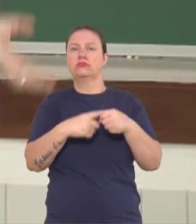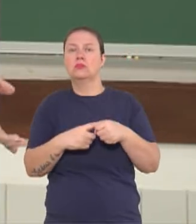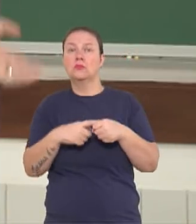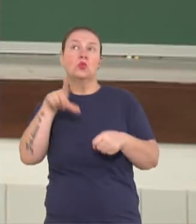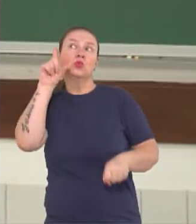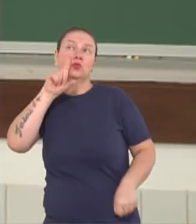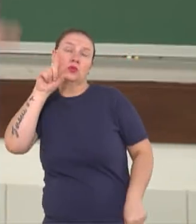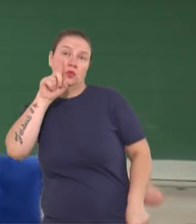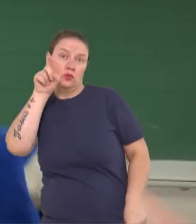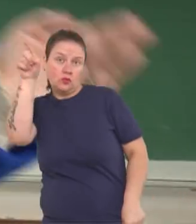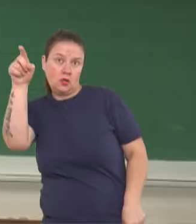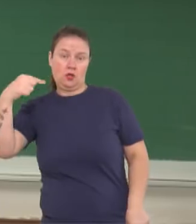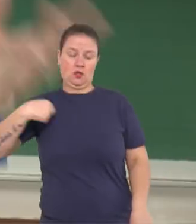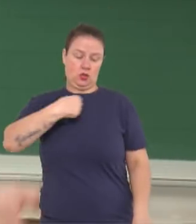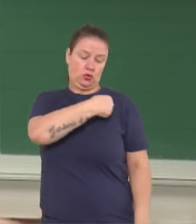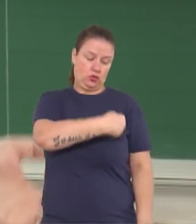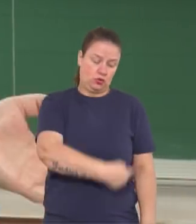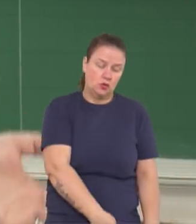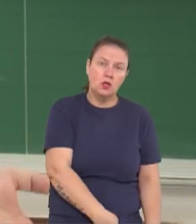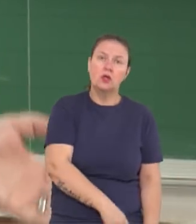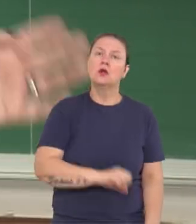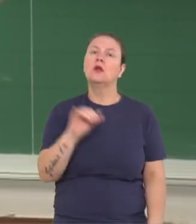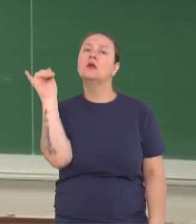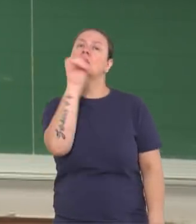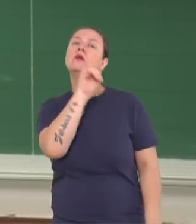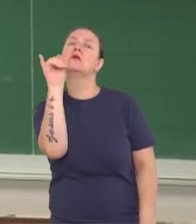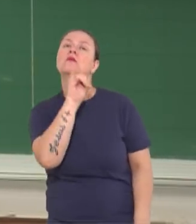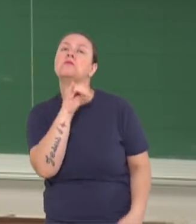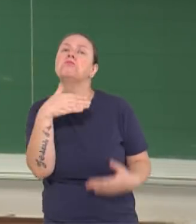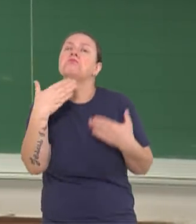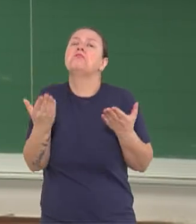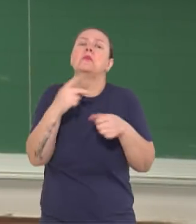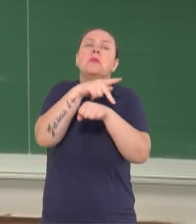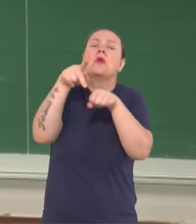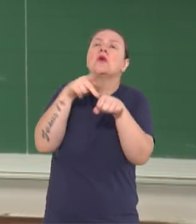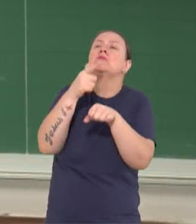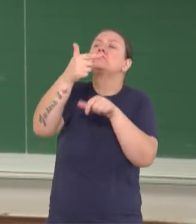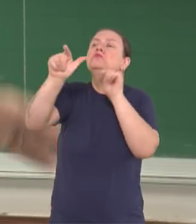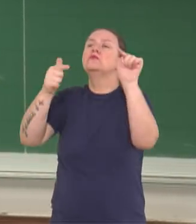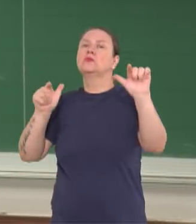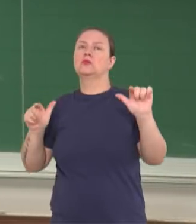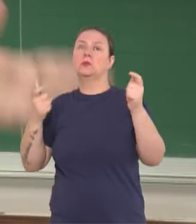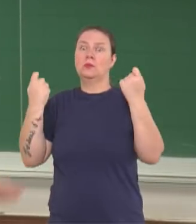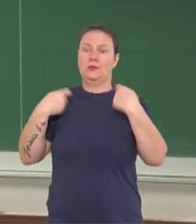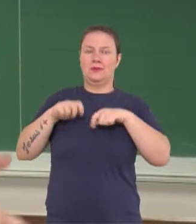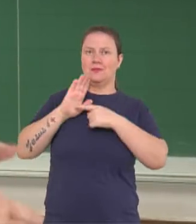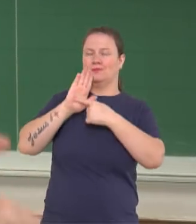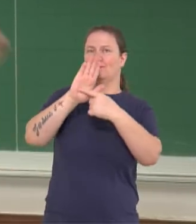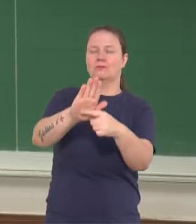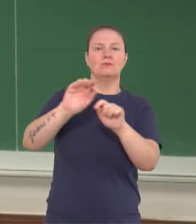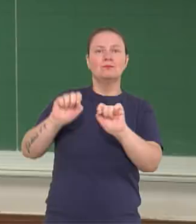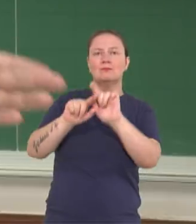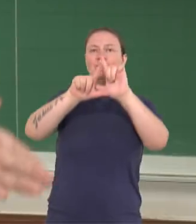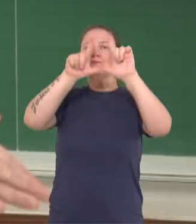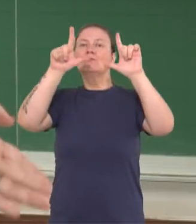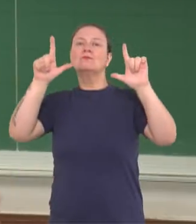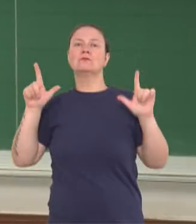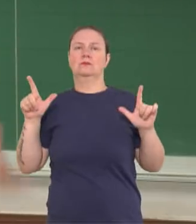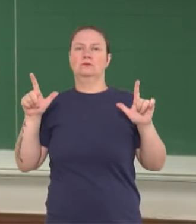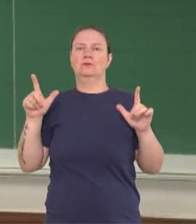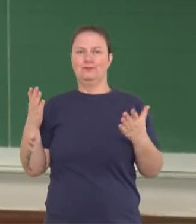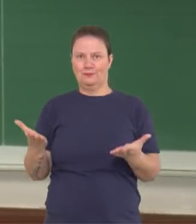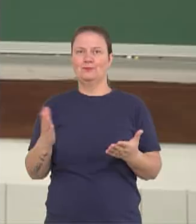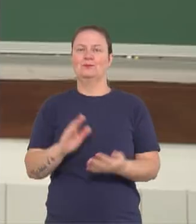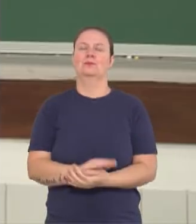Estados Unidos, foi na China, foi na Itália, enfim. Tem que estar claro para o leitor, para o ouvinte, para o telespectador, onde esses fatos